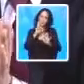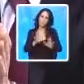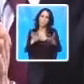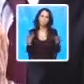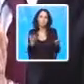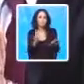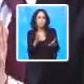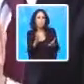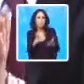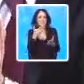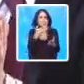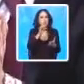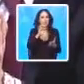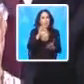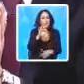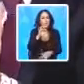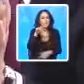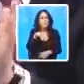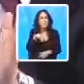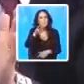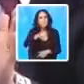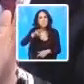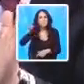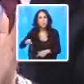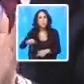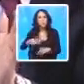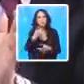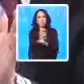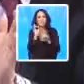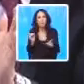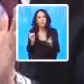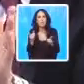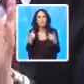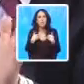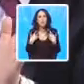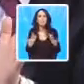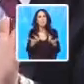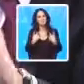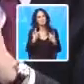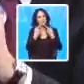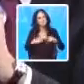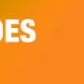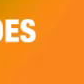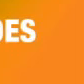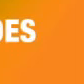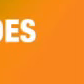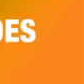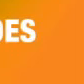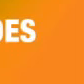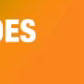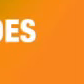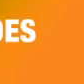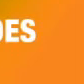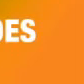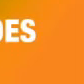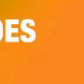há pelo menos 78 mil milhões de razões para estarmos numa posição diferente da do Partido Socialista. O PSD